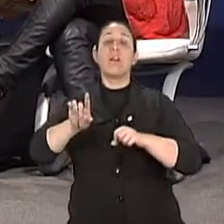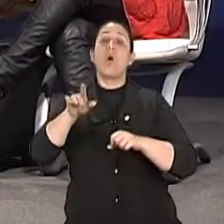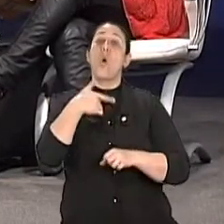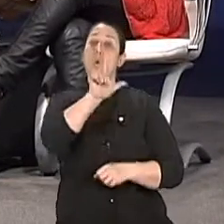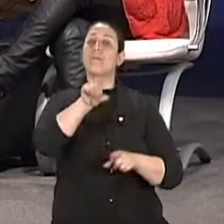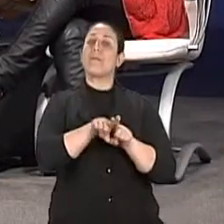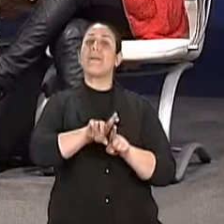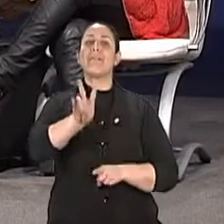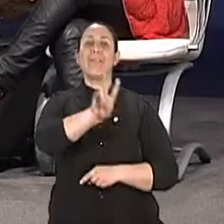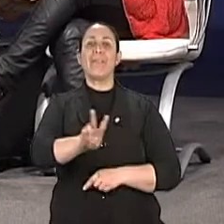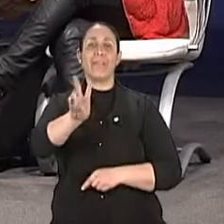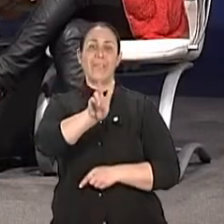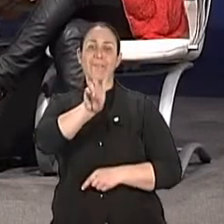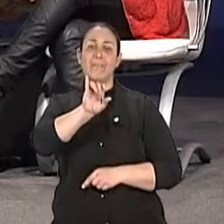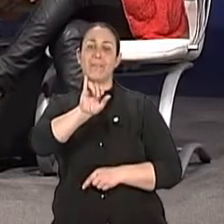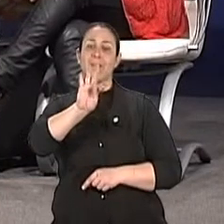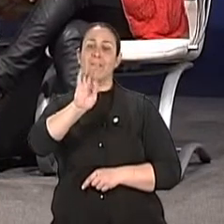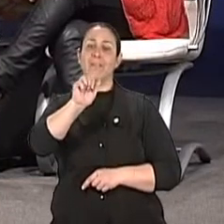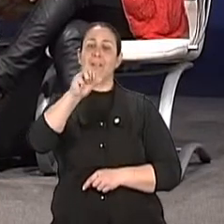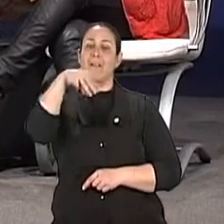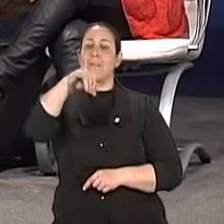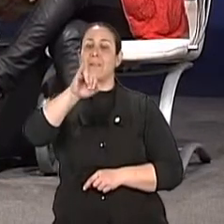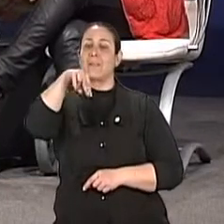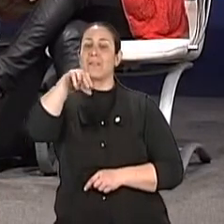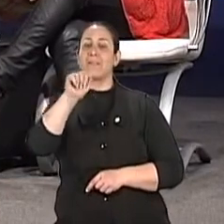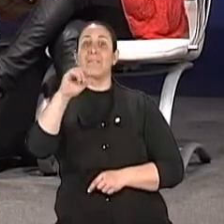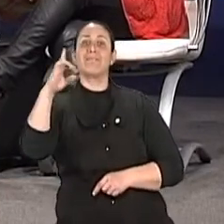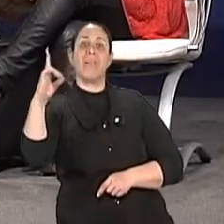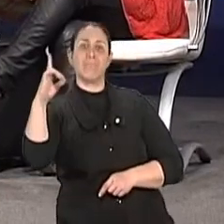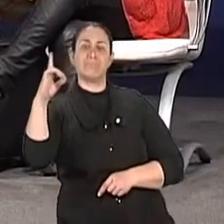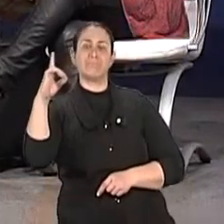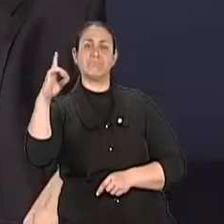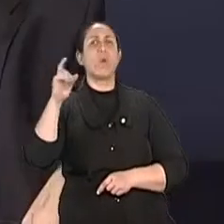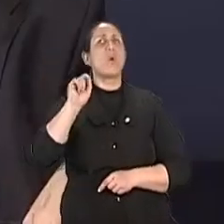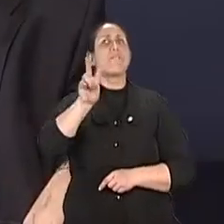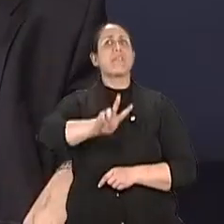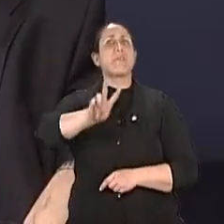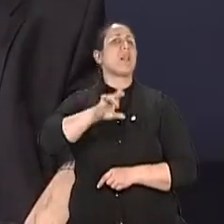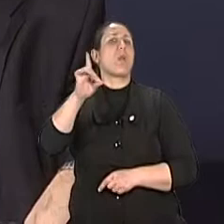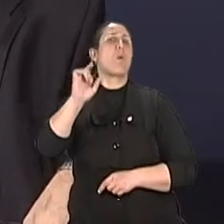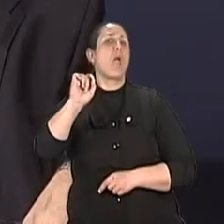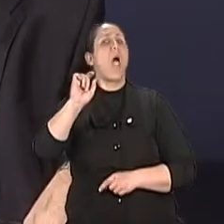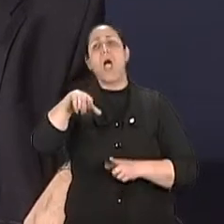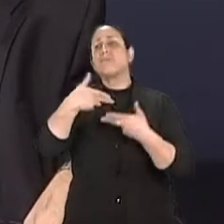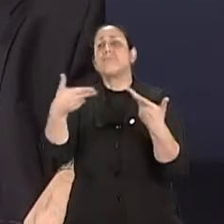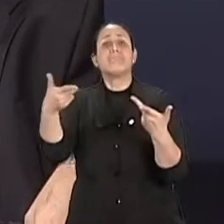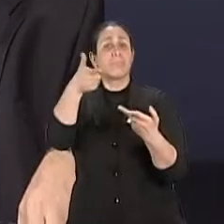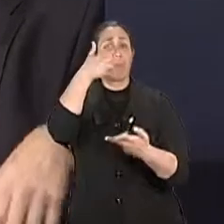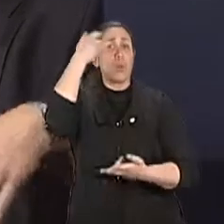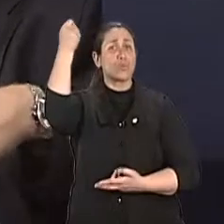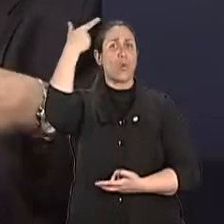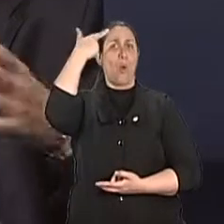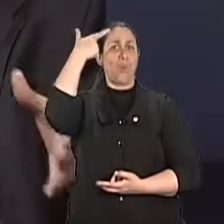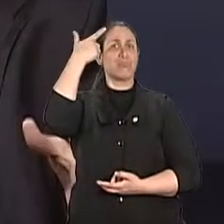começa apanhando o sol. Sol, exatamente. Isso. Então, depois que a vitamina D ela